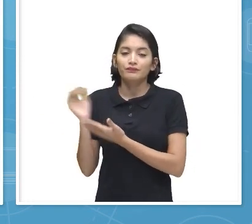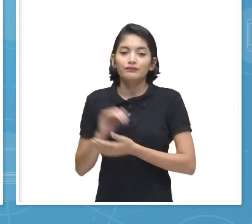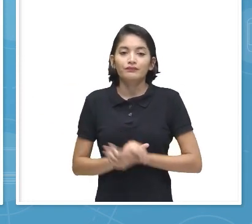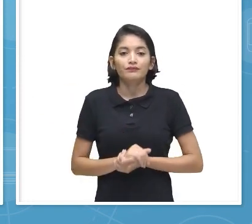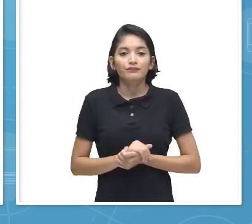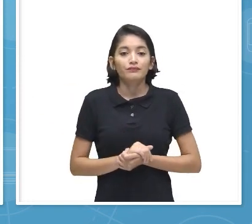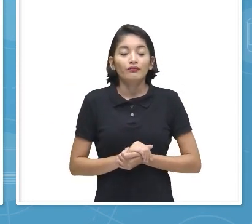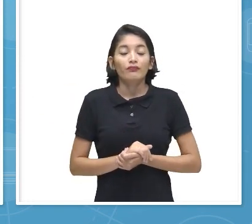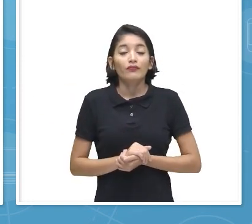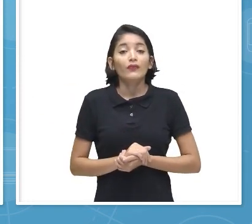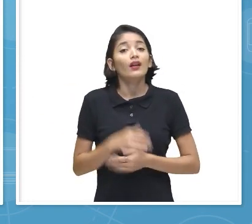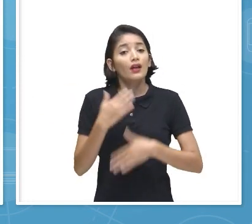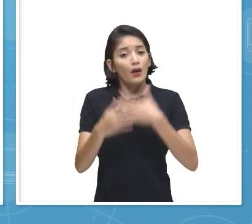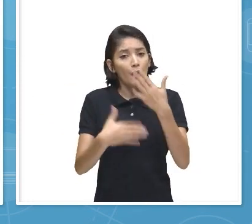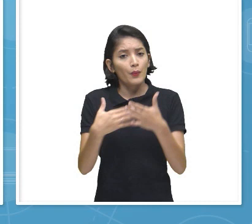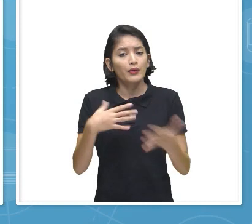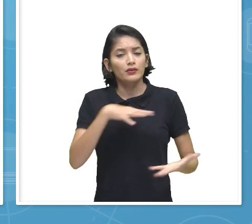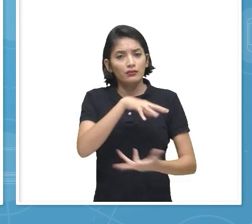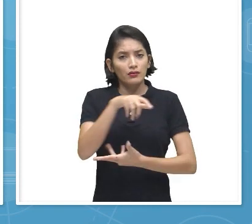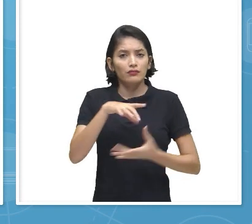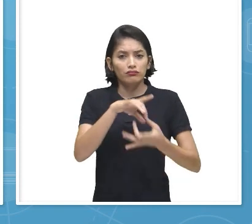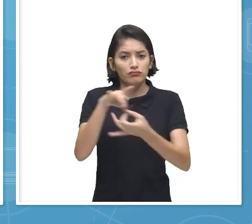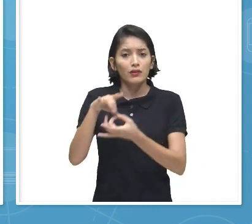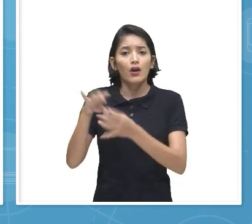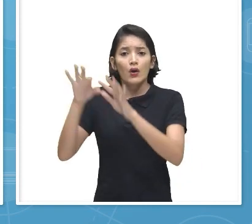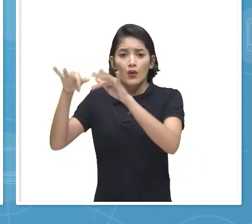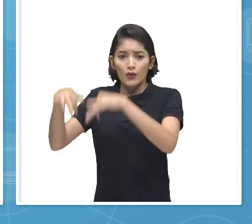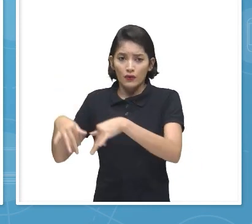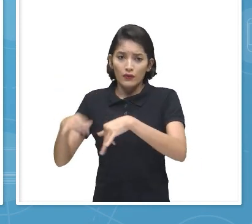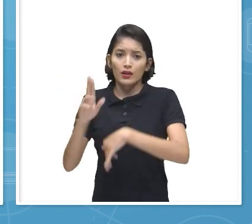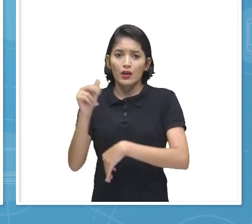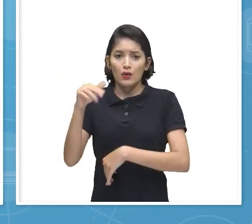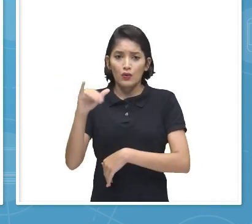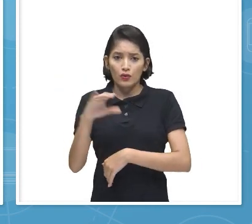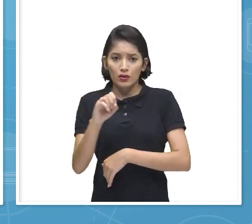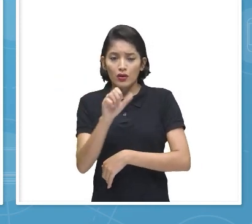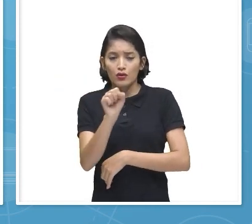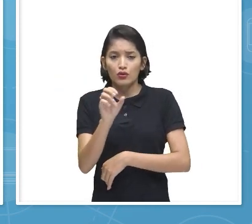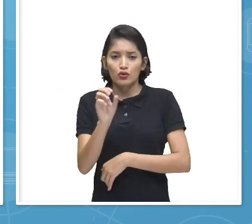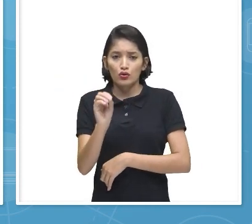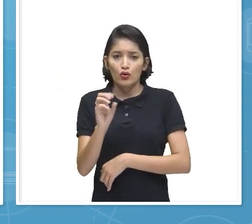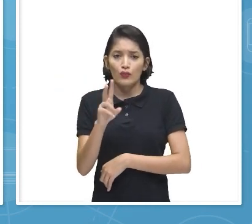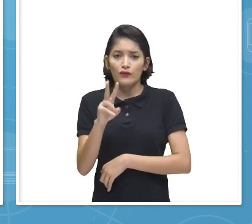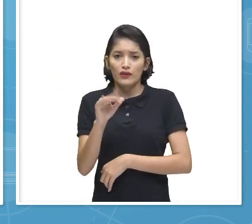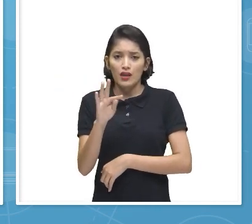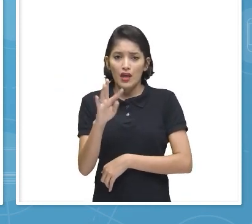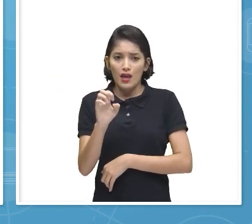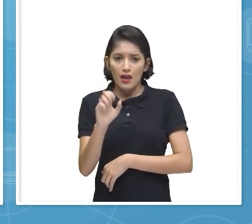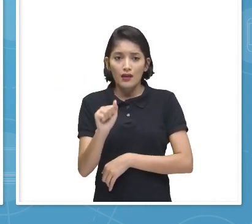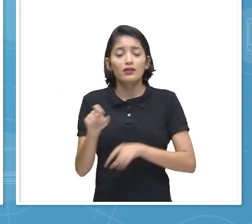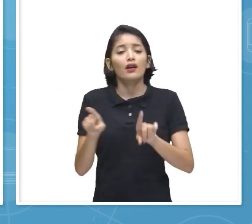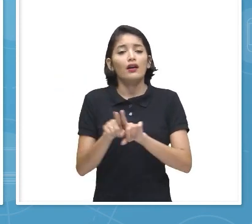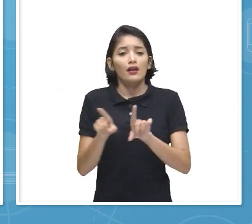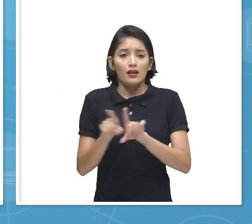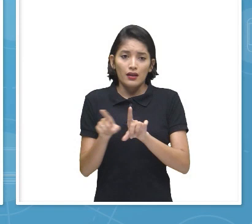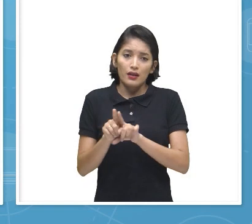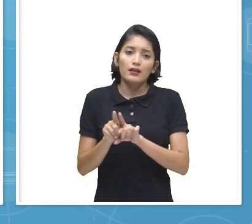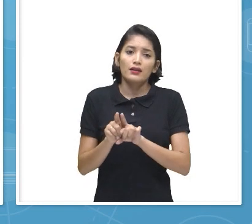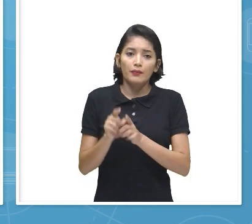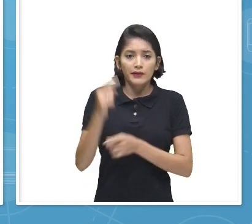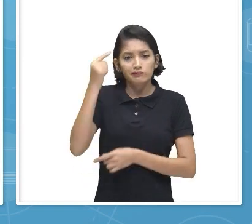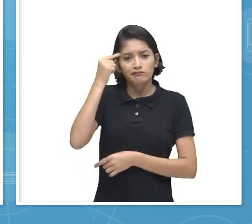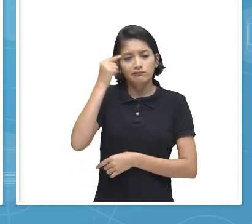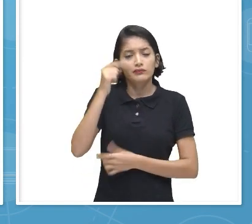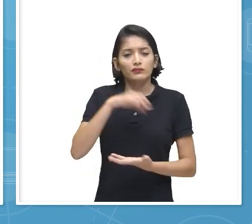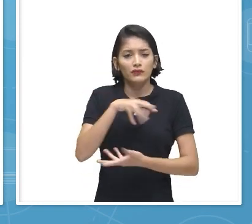de globalização ocorrido após o fim da União Soviética e da polarização ideológica no mundo, os antigos países do bloco econômico